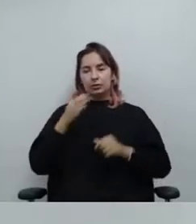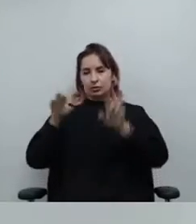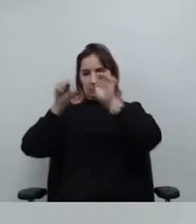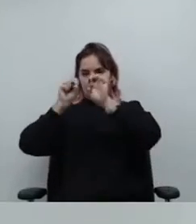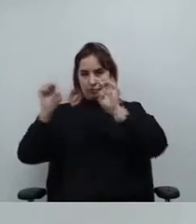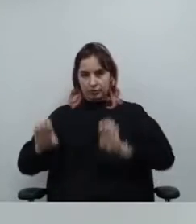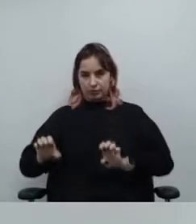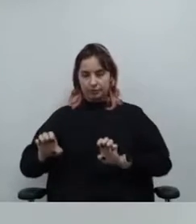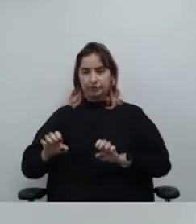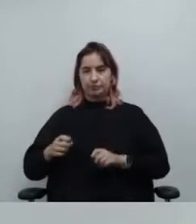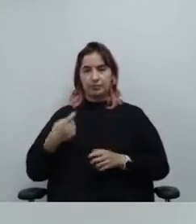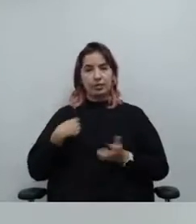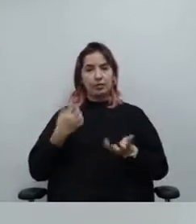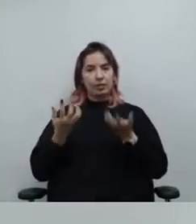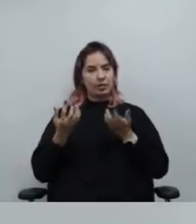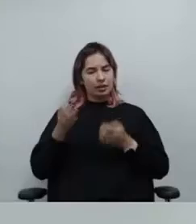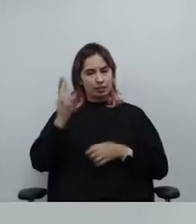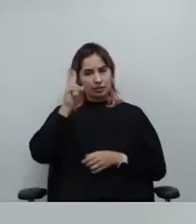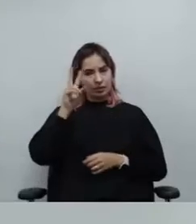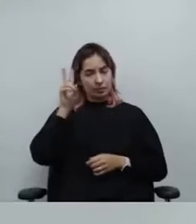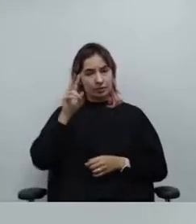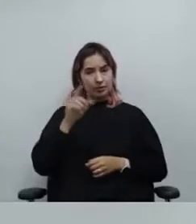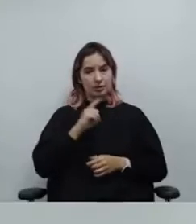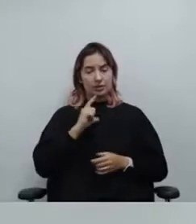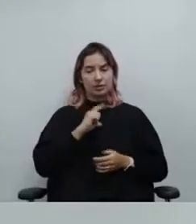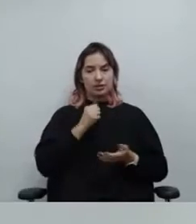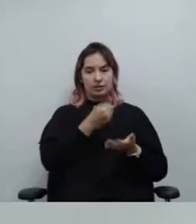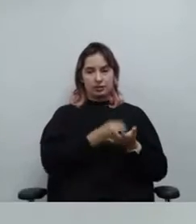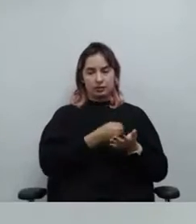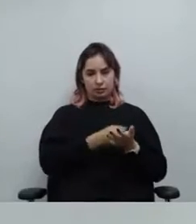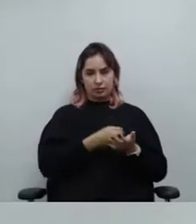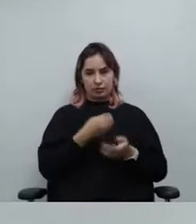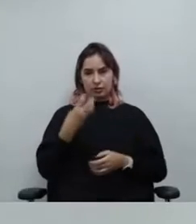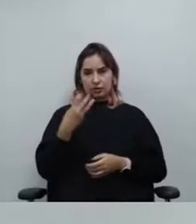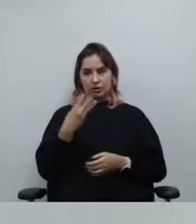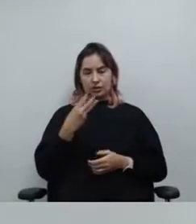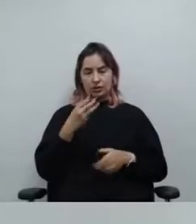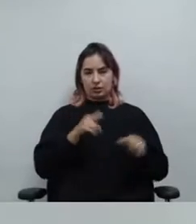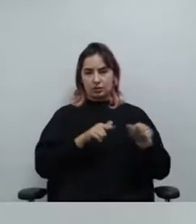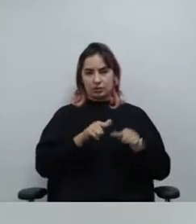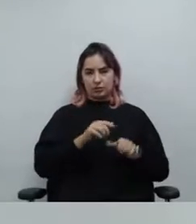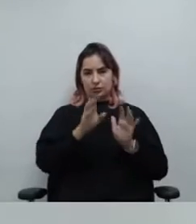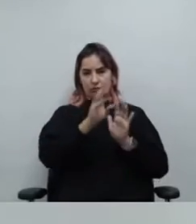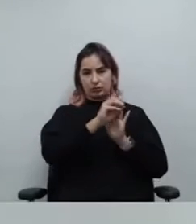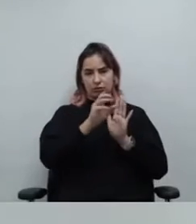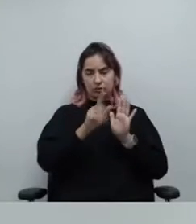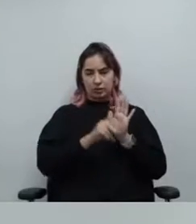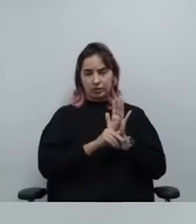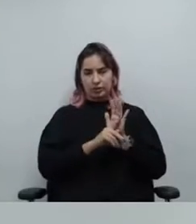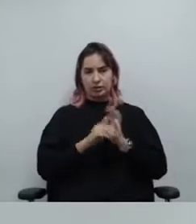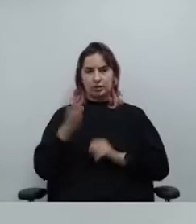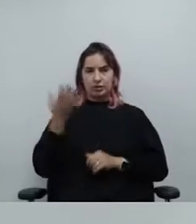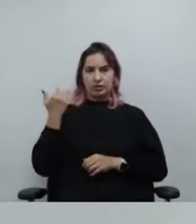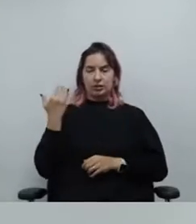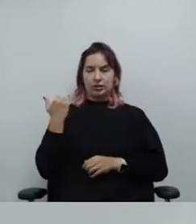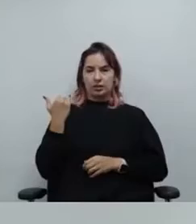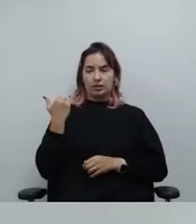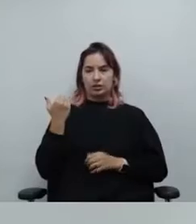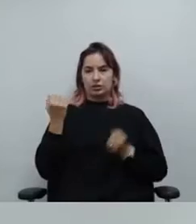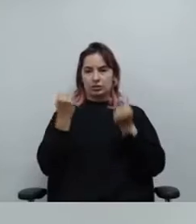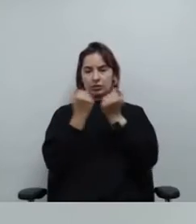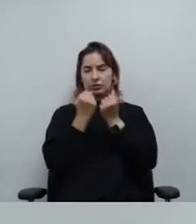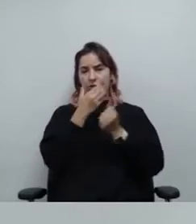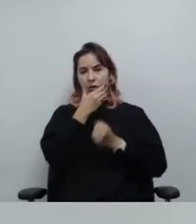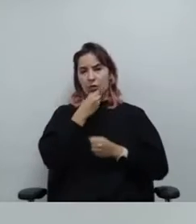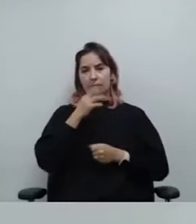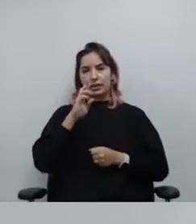estruturais. Quero lembrar aqui que quando houve o reforço, né, do 3º cargo do Núcleo de Direitos Humanos, na época que foi ocupado pelo defensor